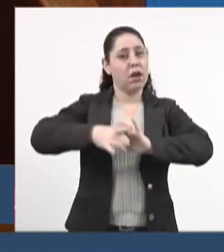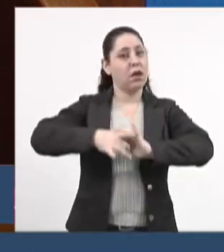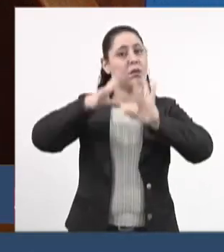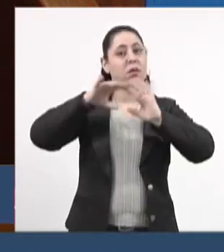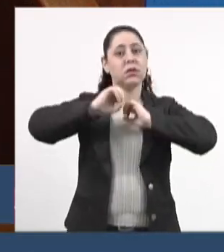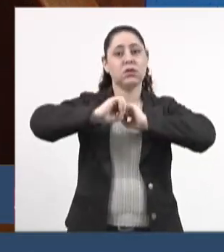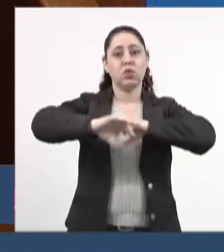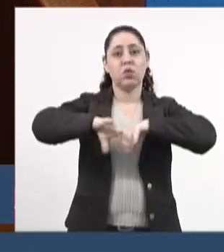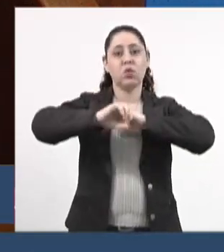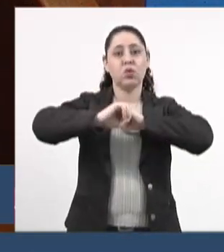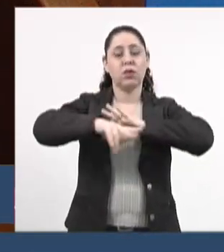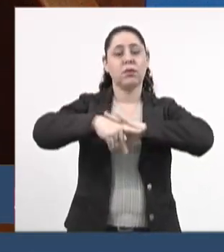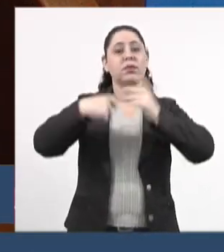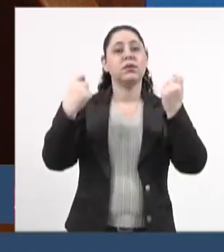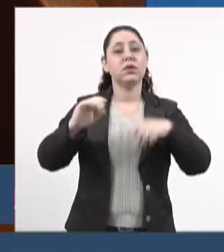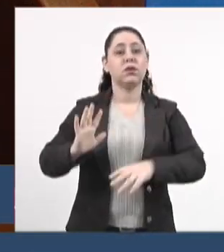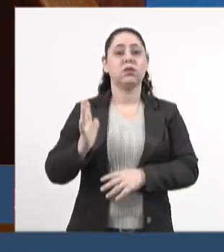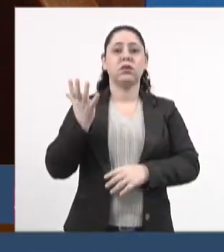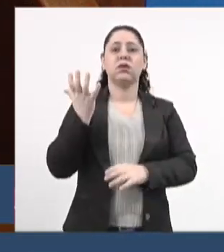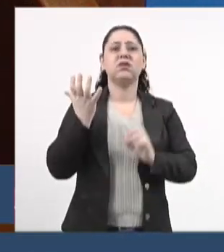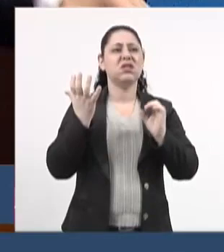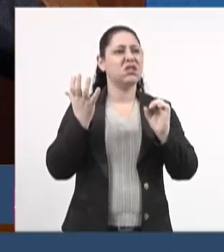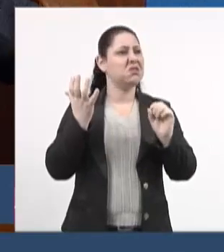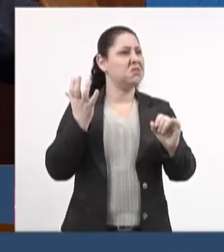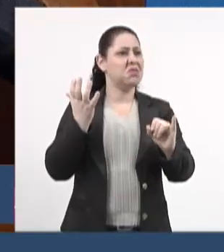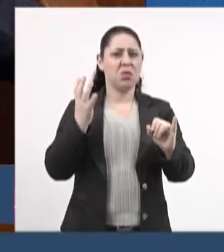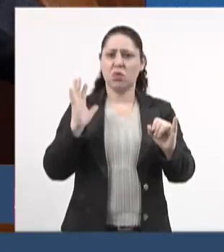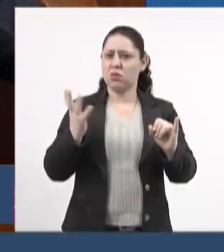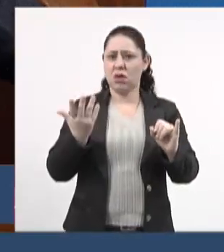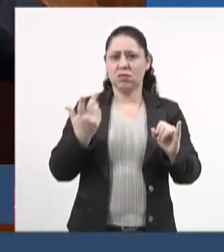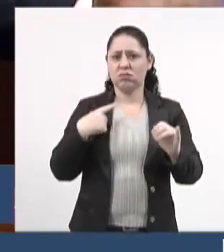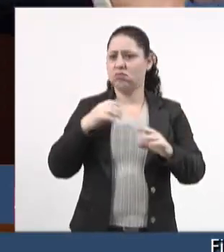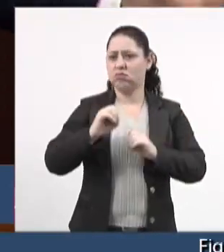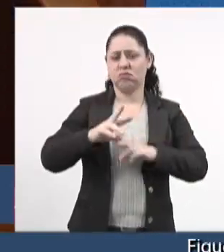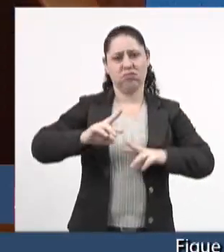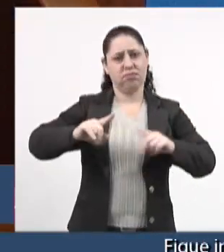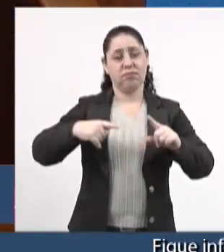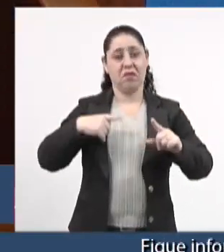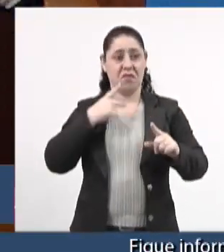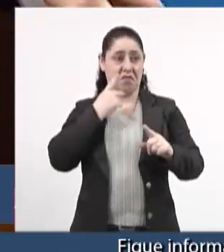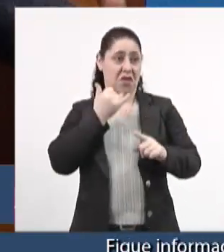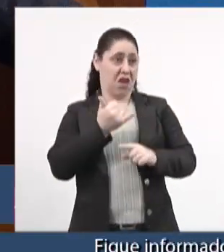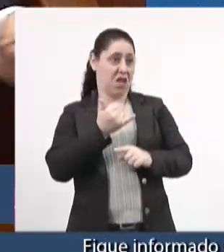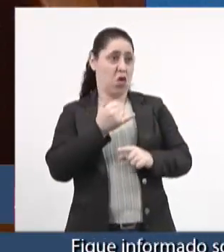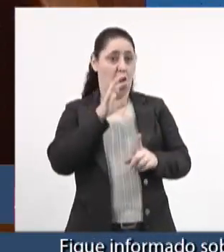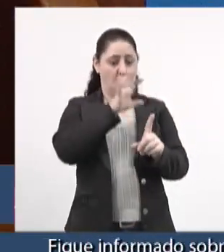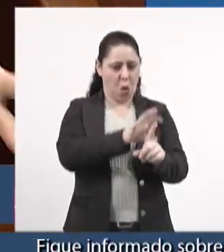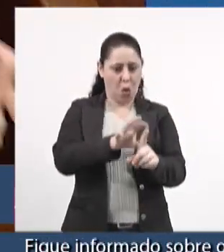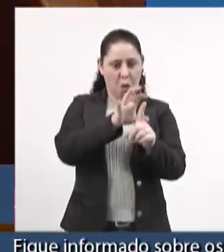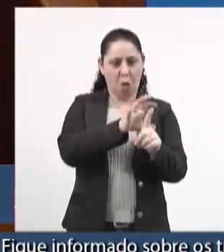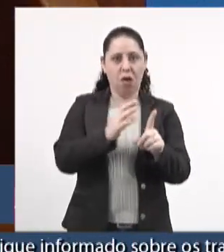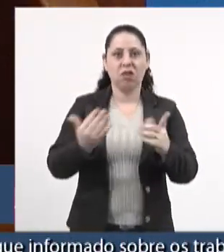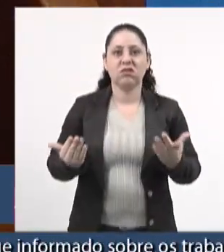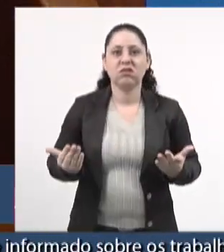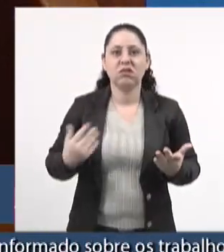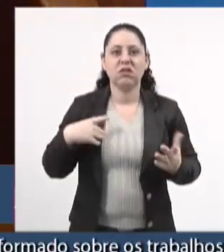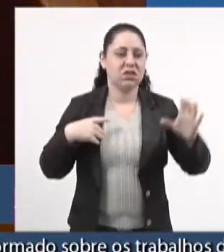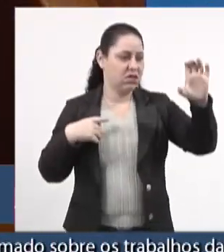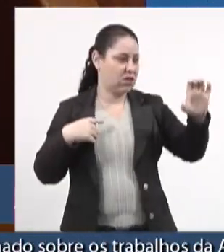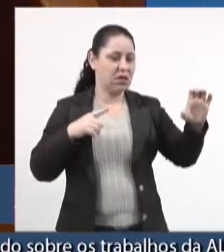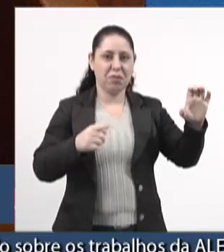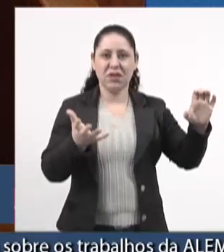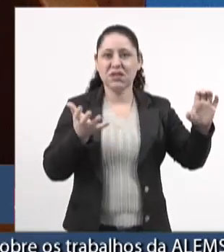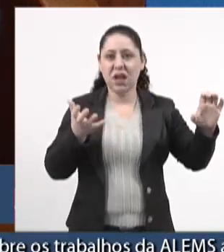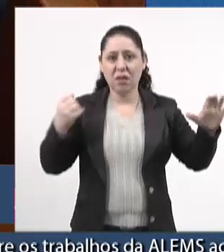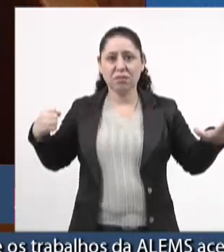da educação, tem que acontecer, senão não é educação. Vocês estão acusando de fazer doutrinação ideológica da esquerda, mas vocês